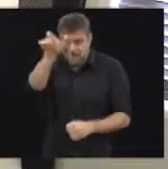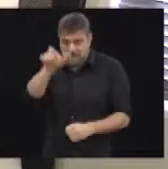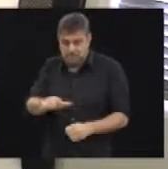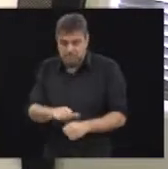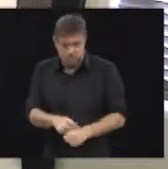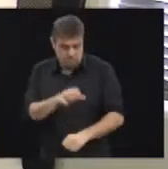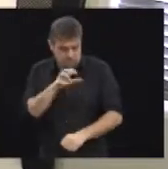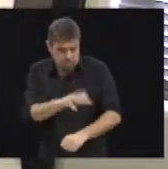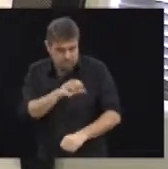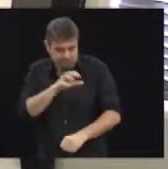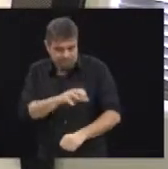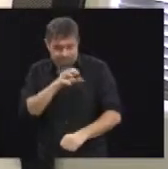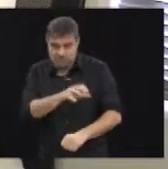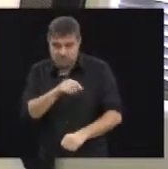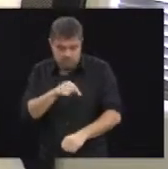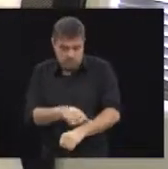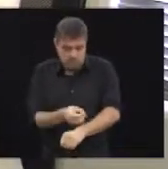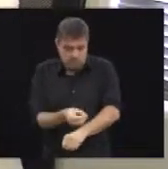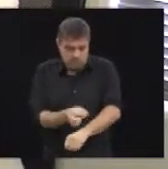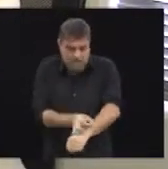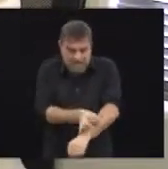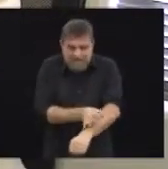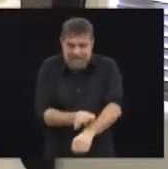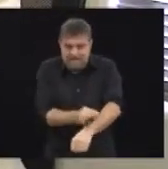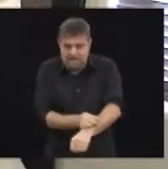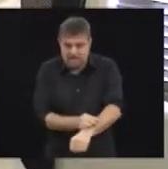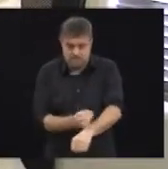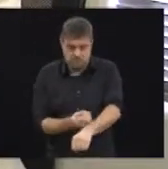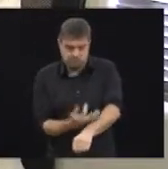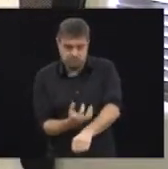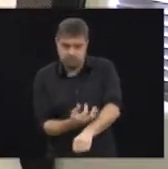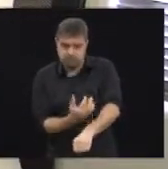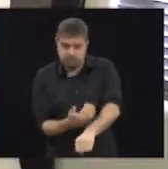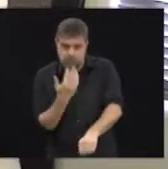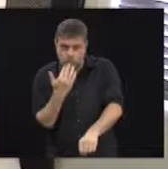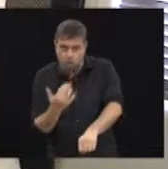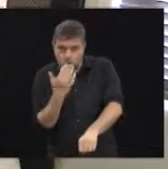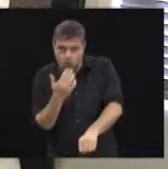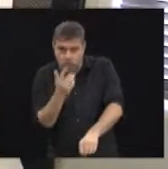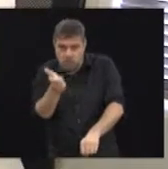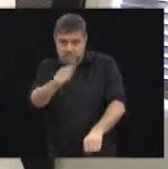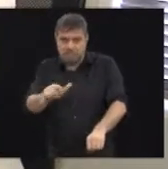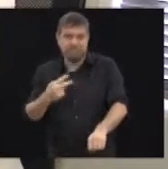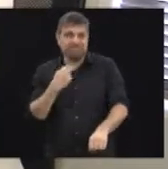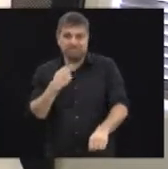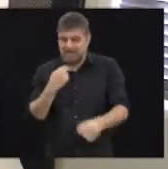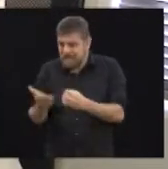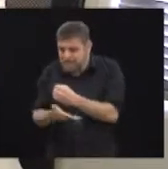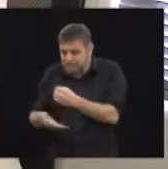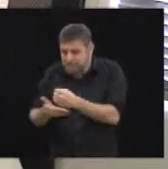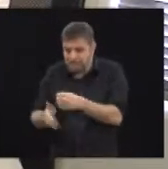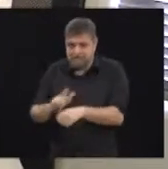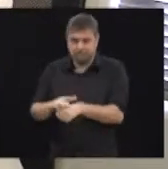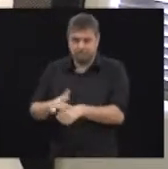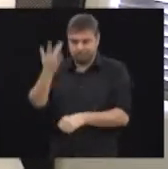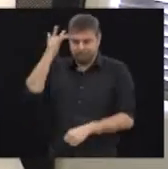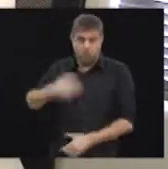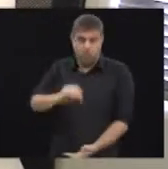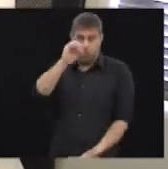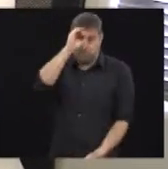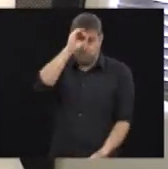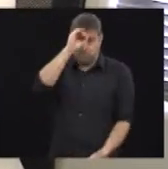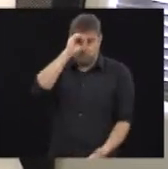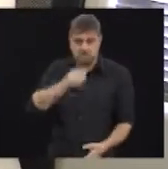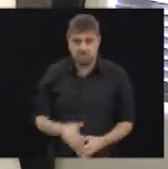você estimular aquela célula a repigmentar. Porque a gente não tem como cuidar da causa, porque a gente não sabe